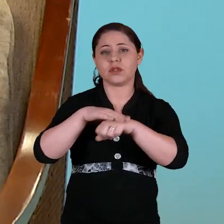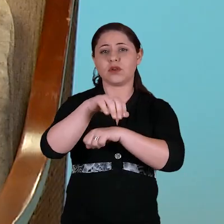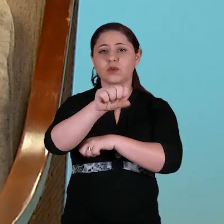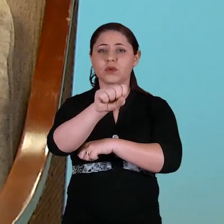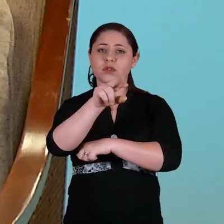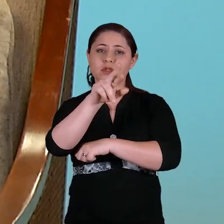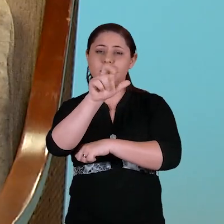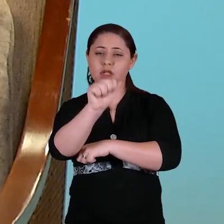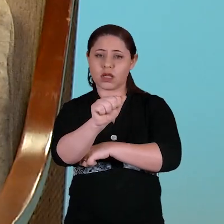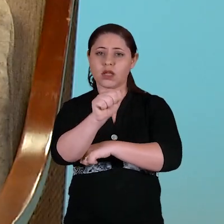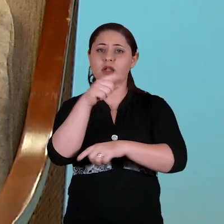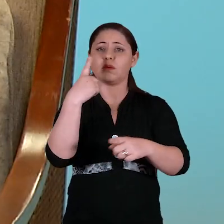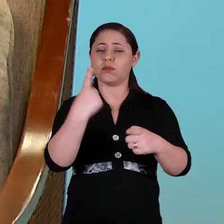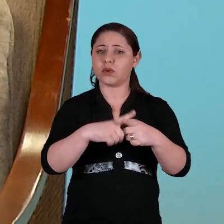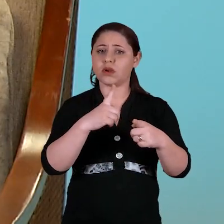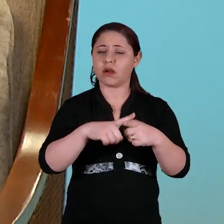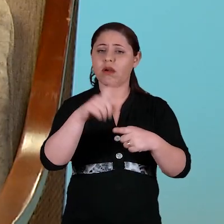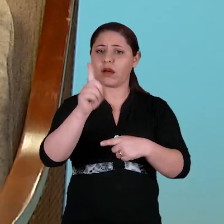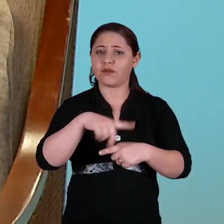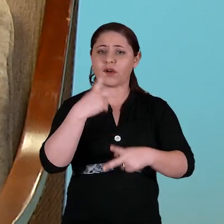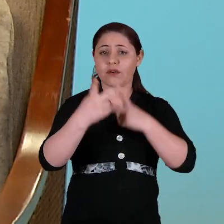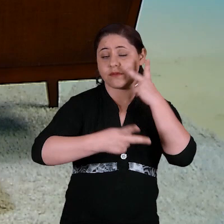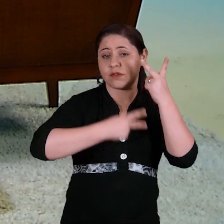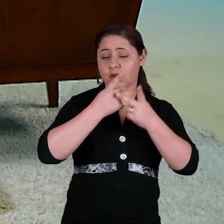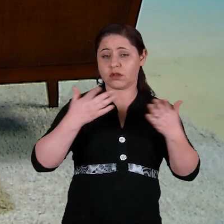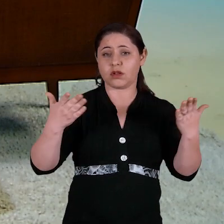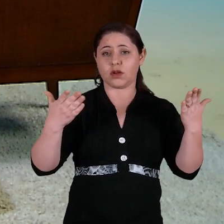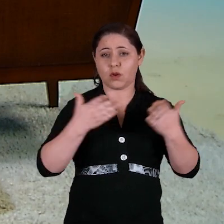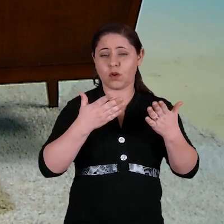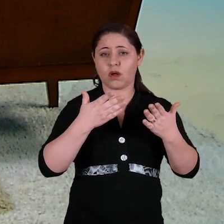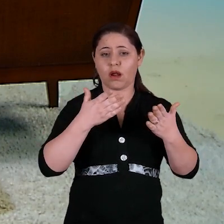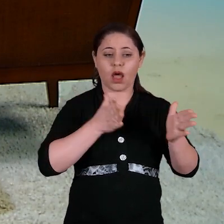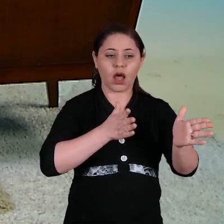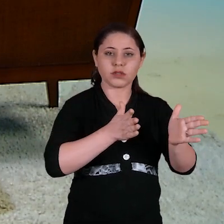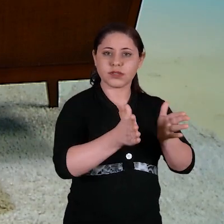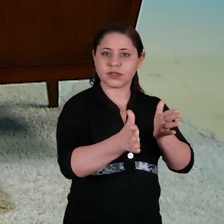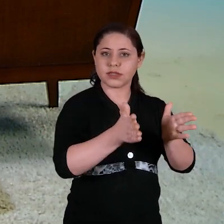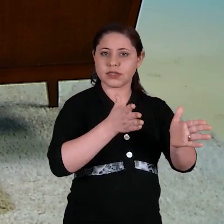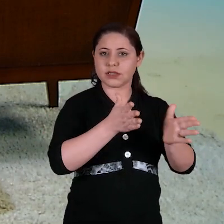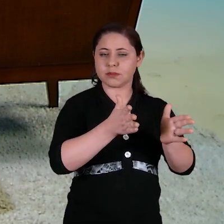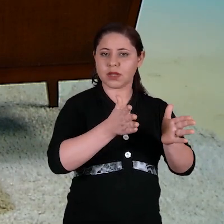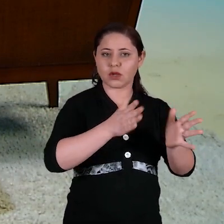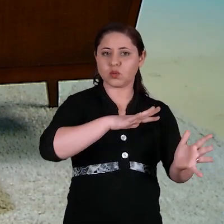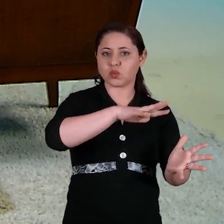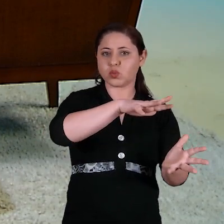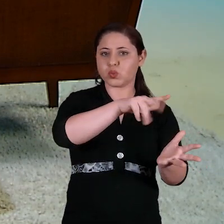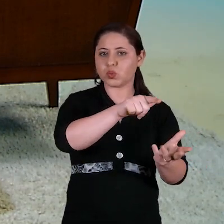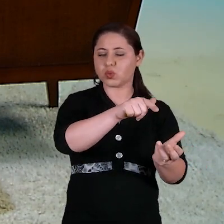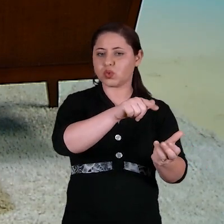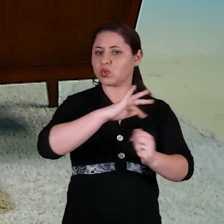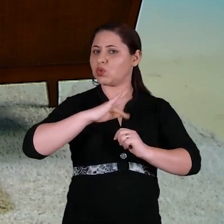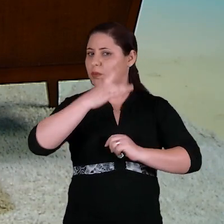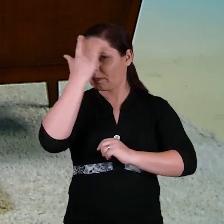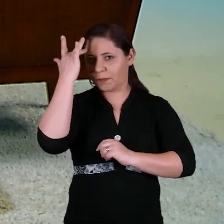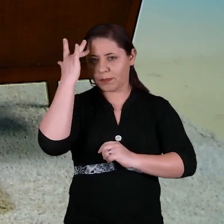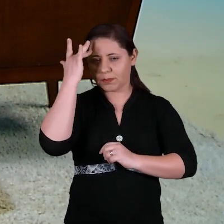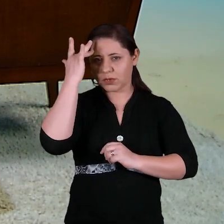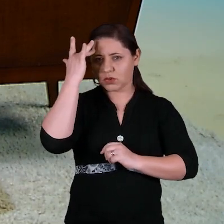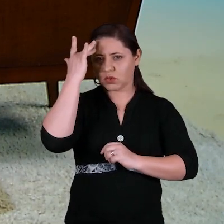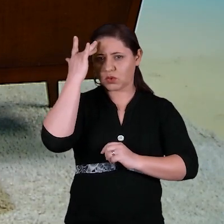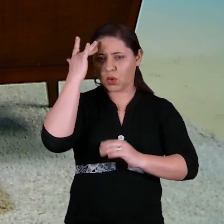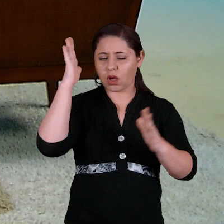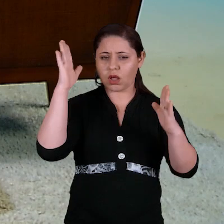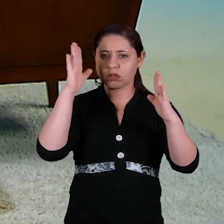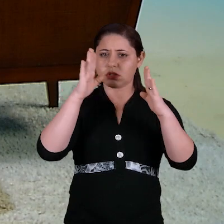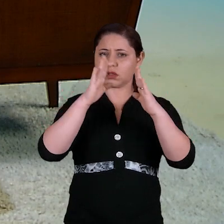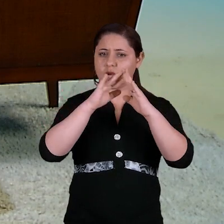Sara, justamente porque a gente vai falar sobre esse acesso, né, esse acesso global de todas as pessoas, não só à